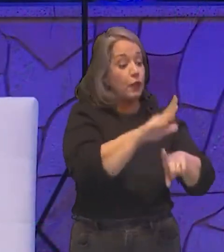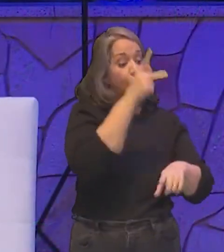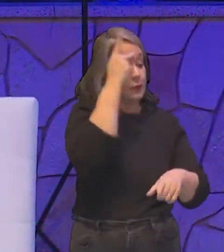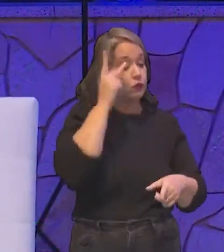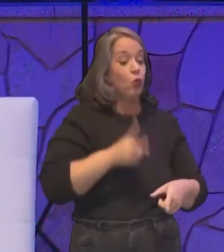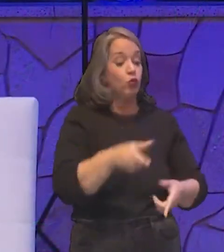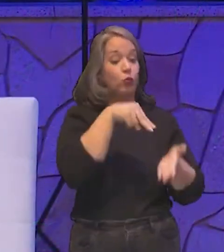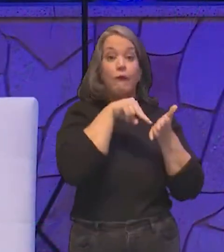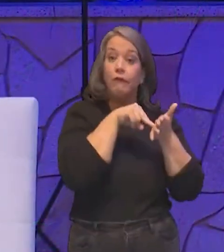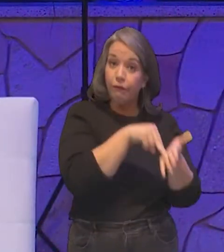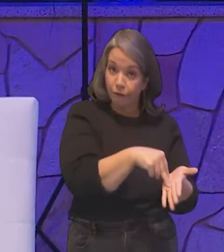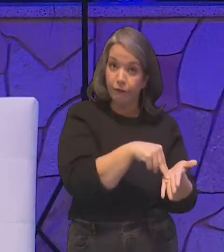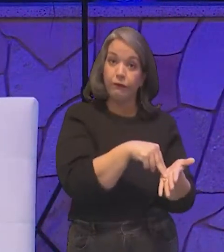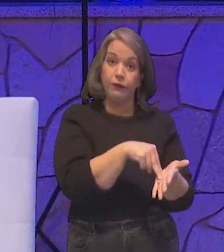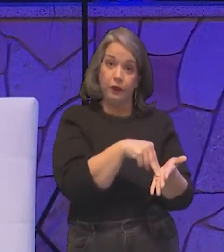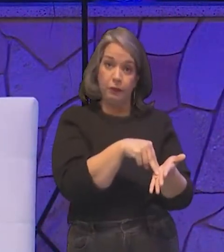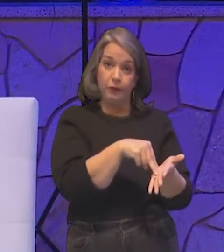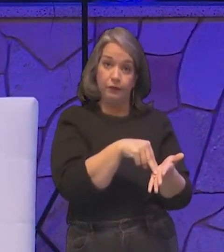lugar.